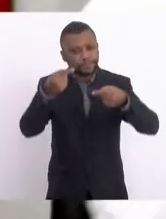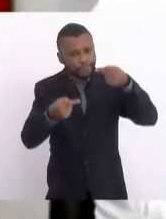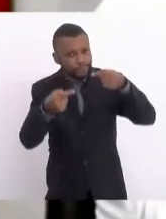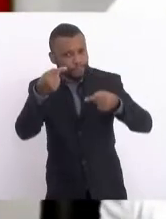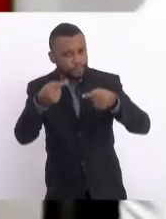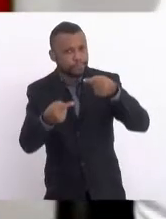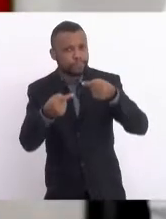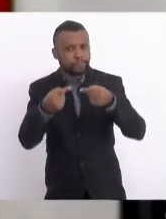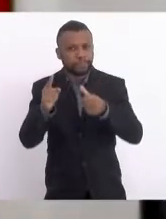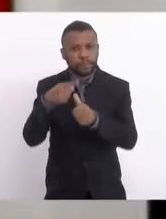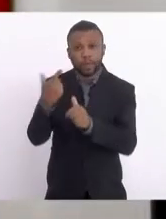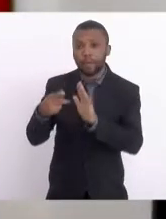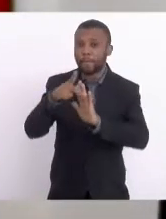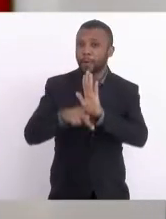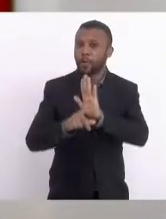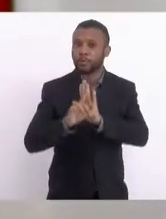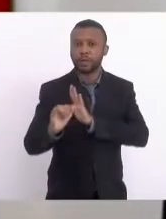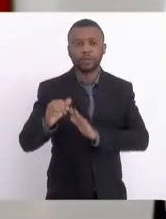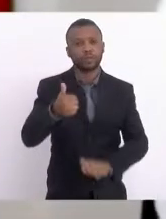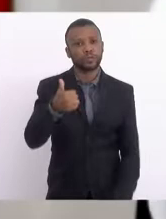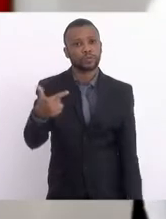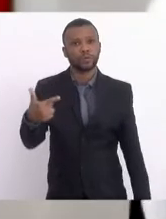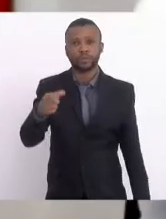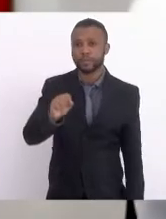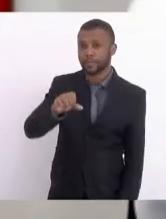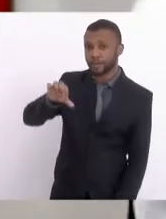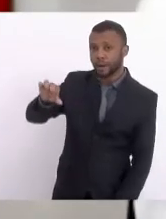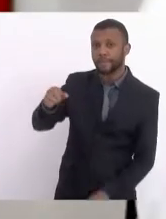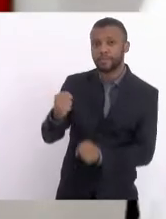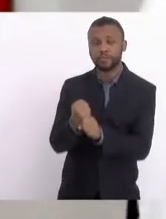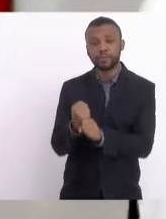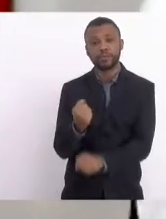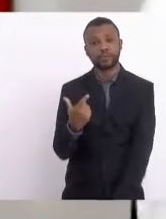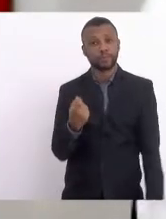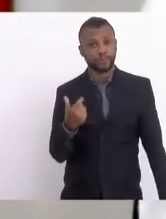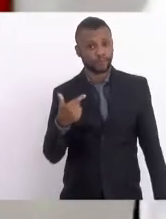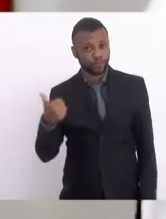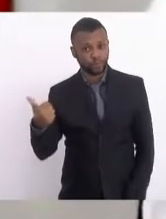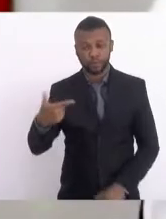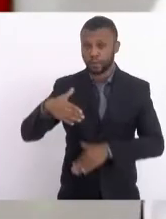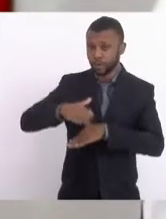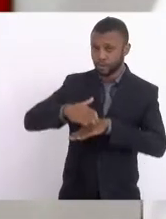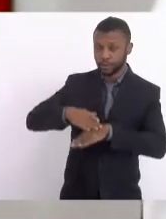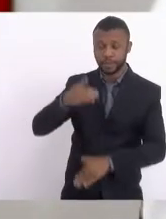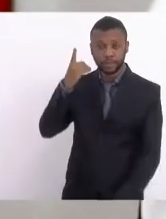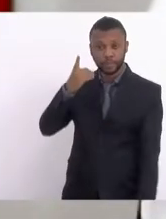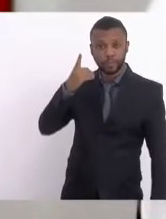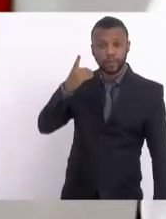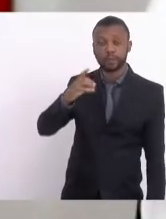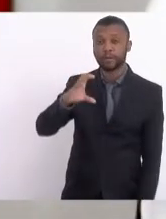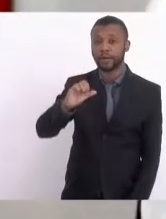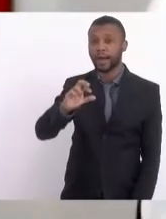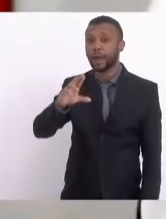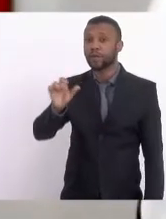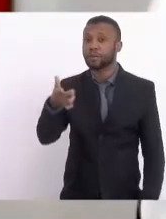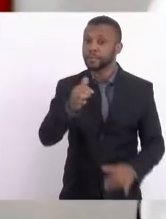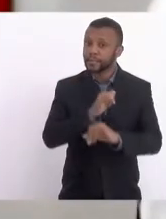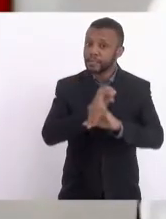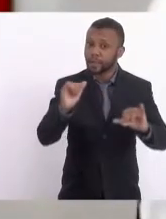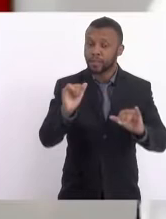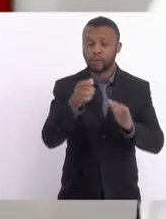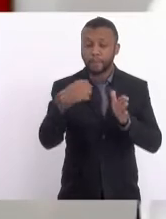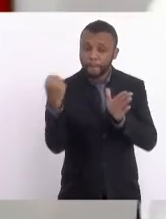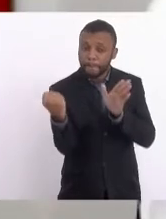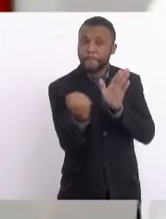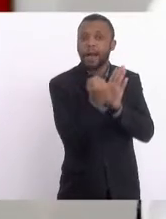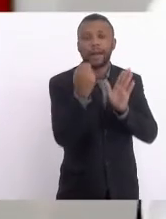projeto de lei número 1289, de 21, de autoria do deputado Carlos Macedo, que declara como patrimônio histórico cultural do Estado do Rio de